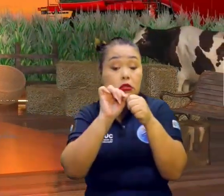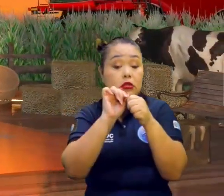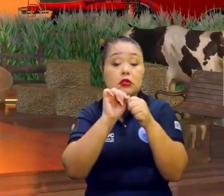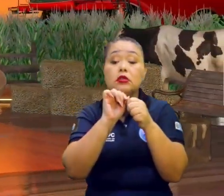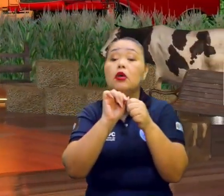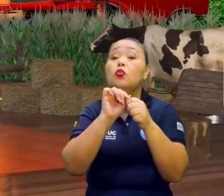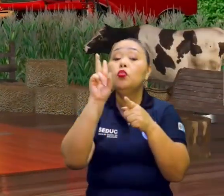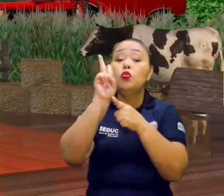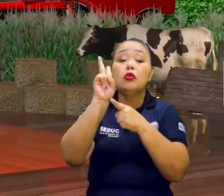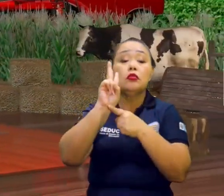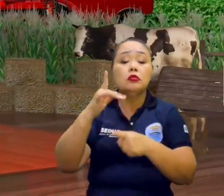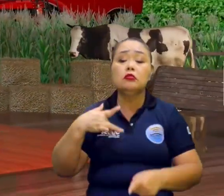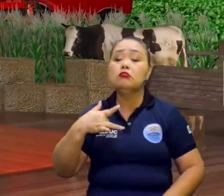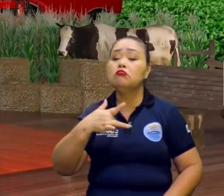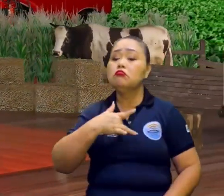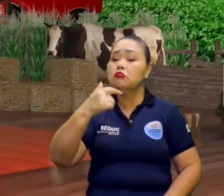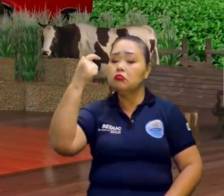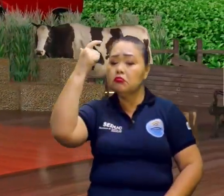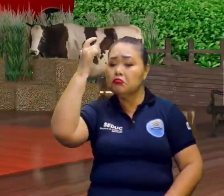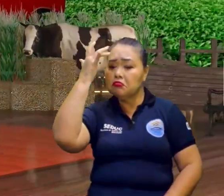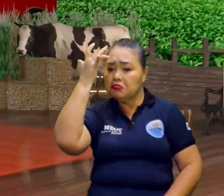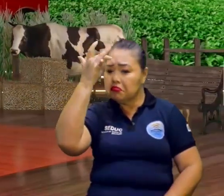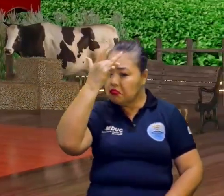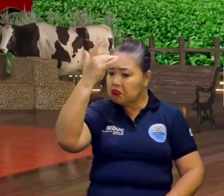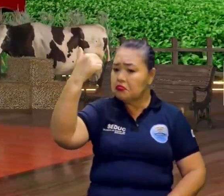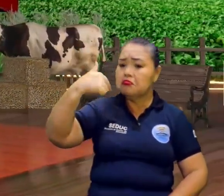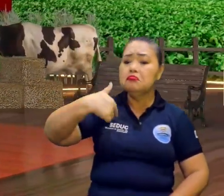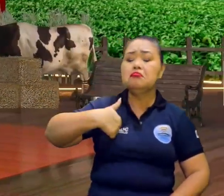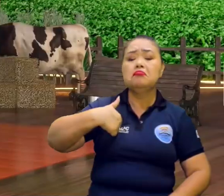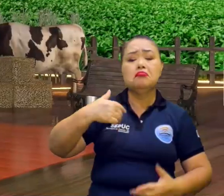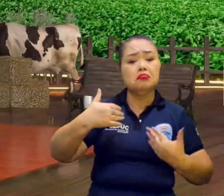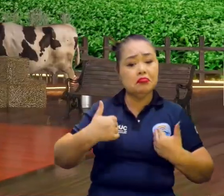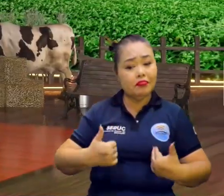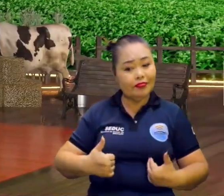saúde mental, física e orgânica.